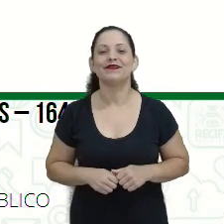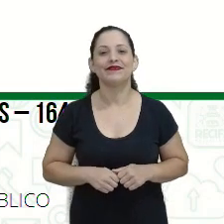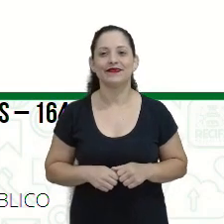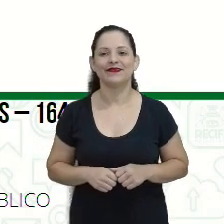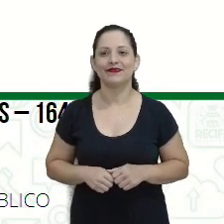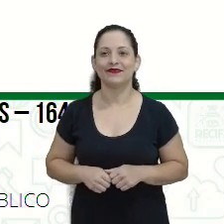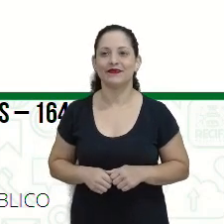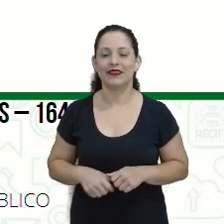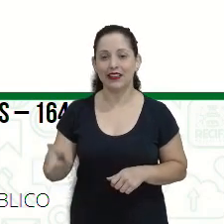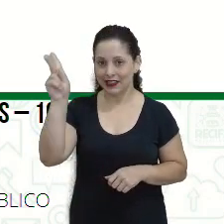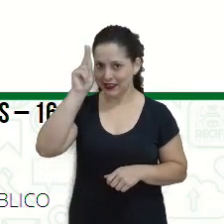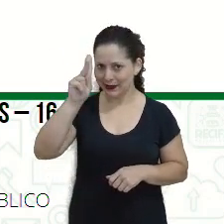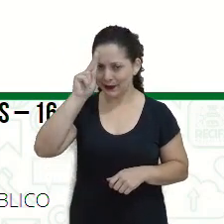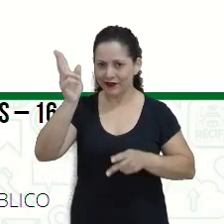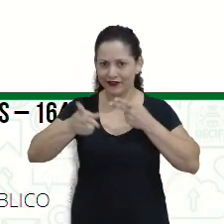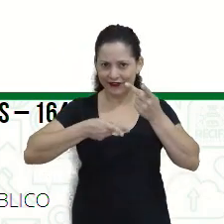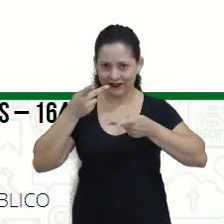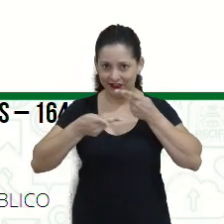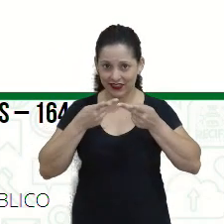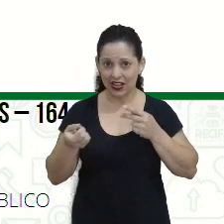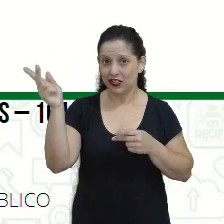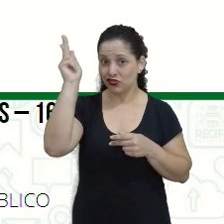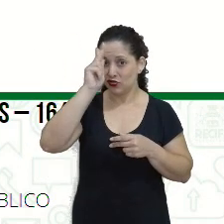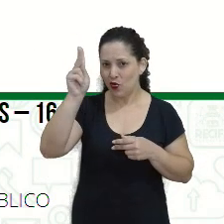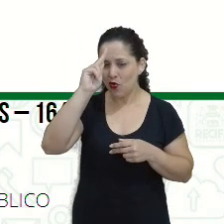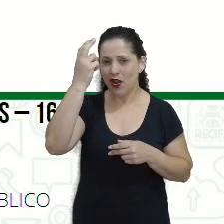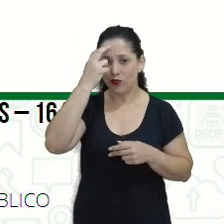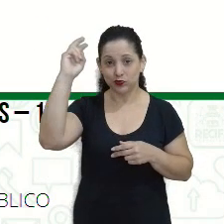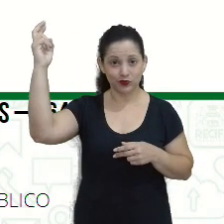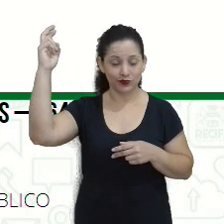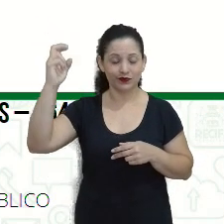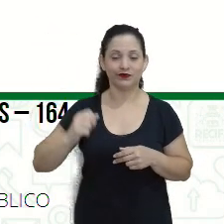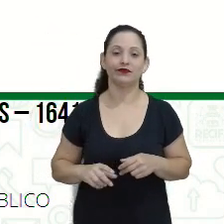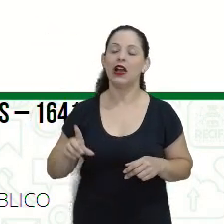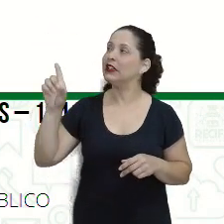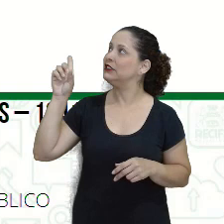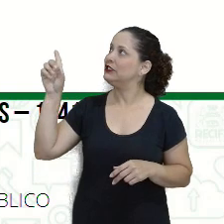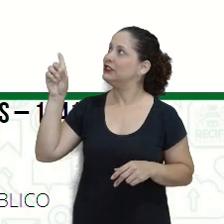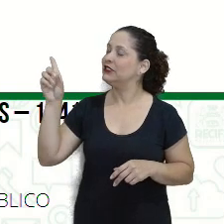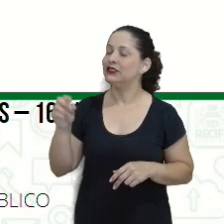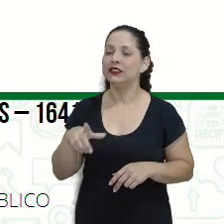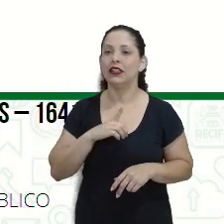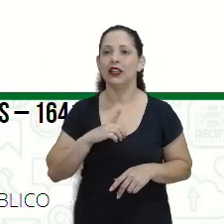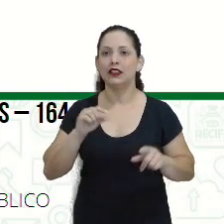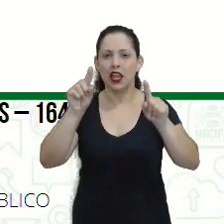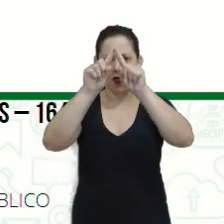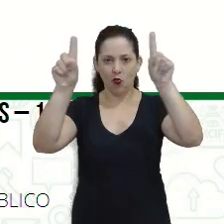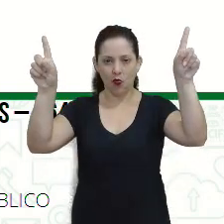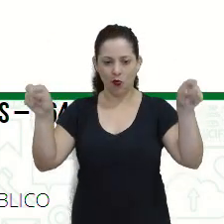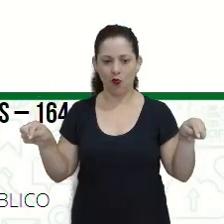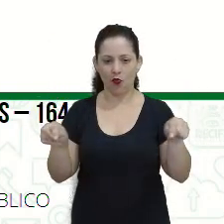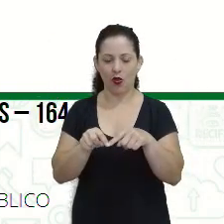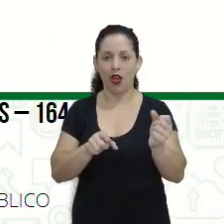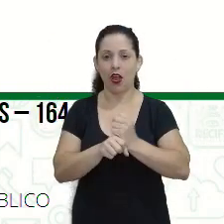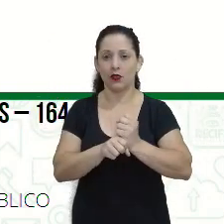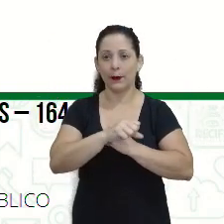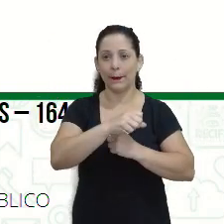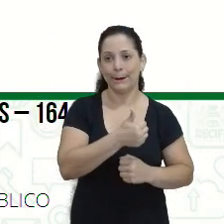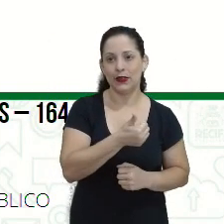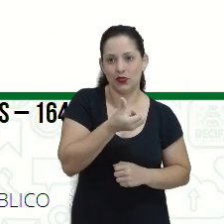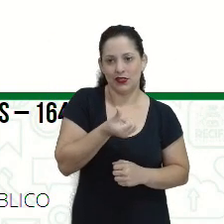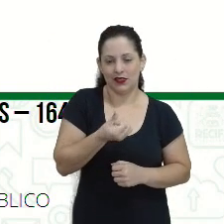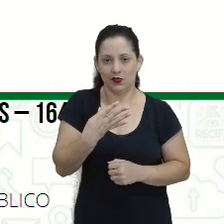Então, lembram que eu disse que faz parte da nossa história? Pois é. Essa imagem é um quadro de 1641,